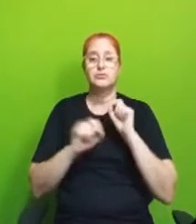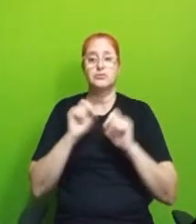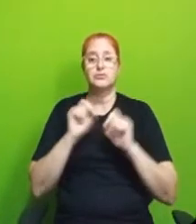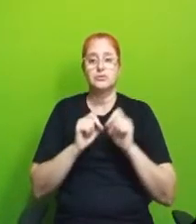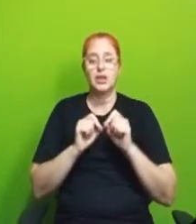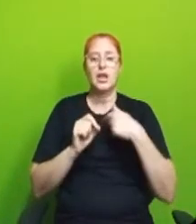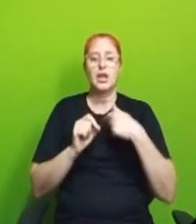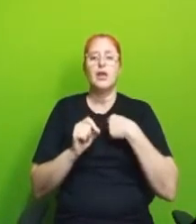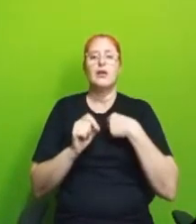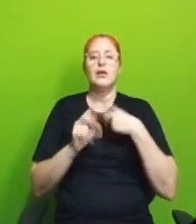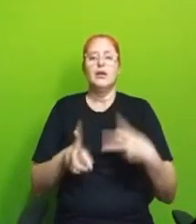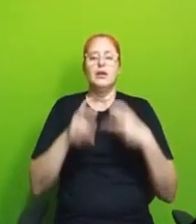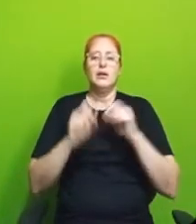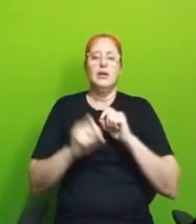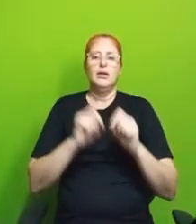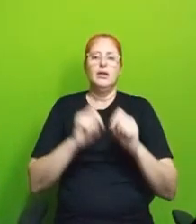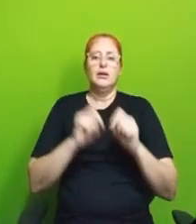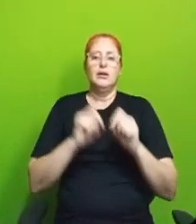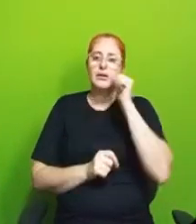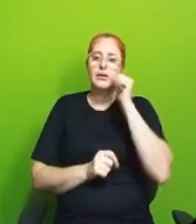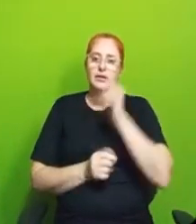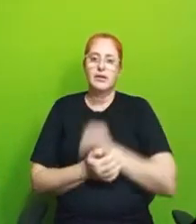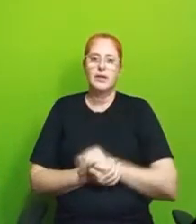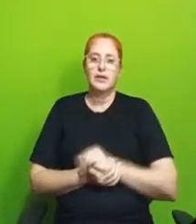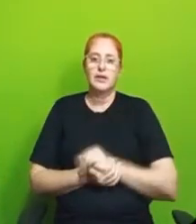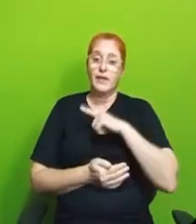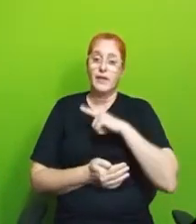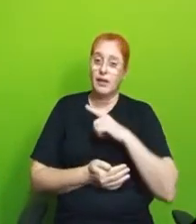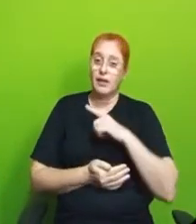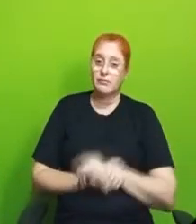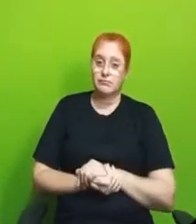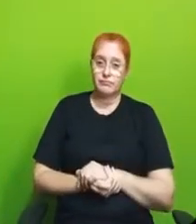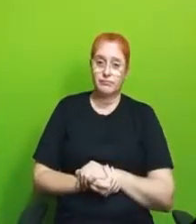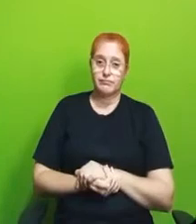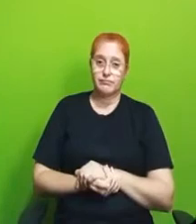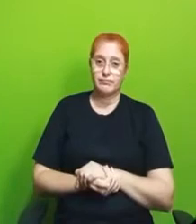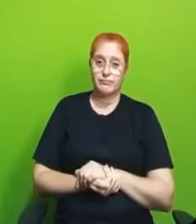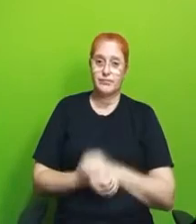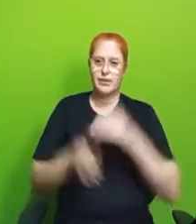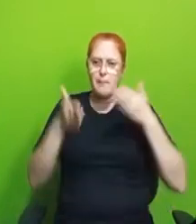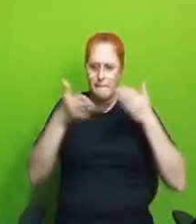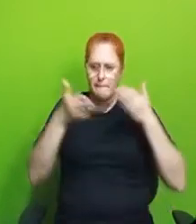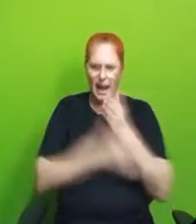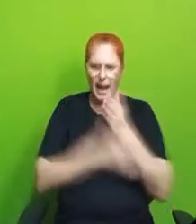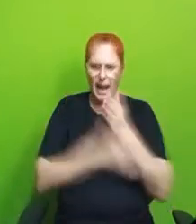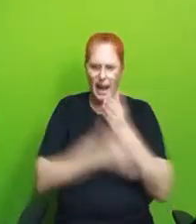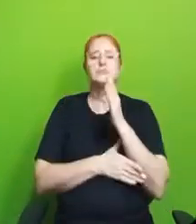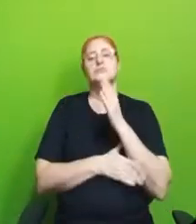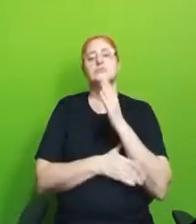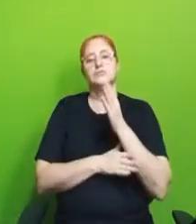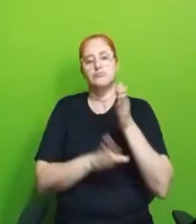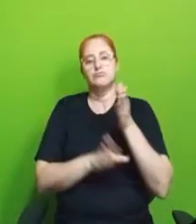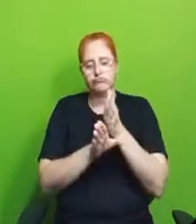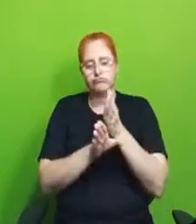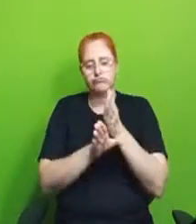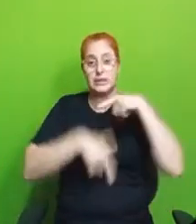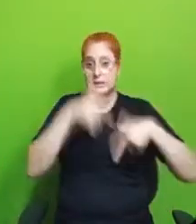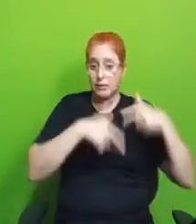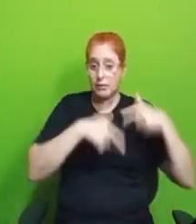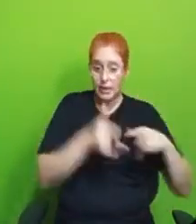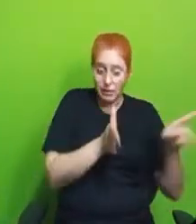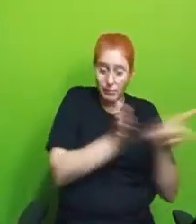é que as mulheres, há uma certa quebra de fronteiras entre o trabalho que as mulheres realizam dentro da sua própria casa e